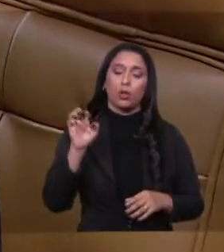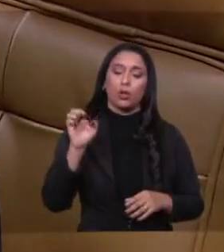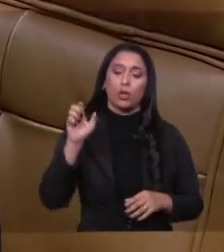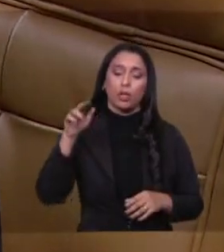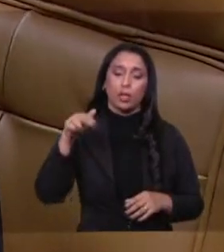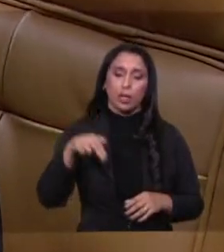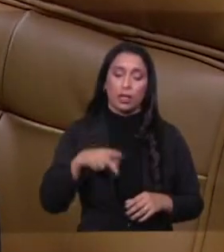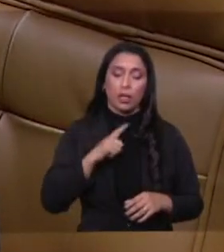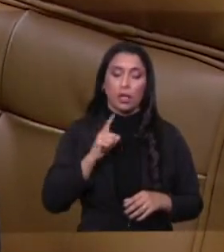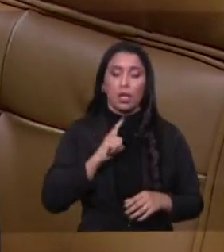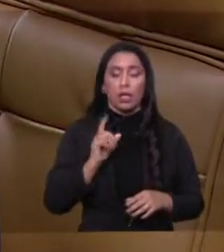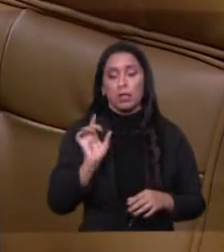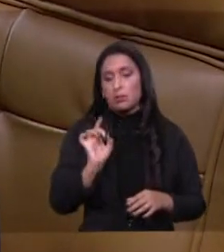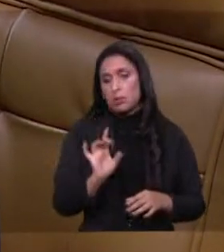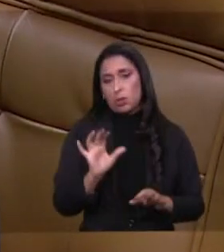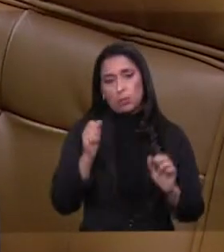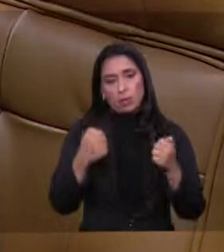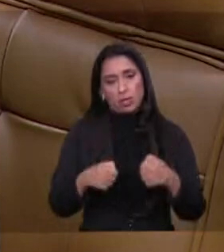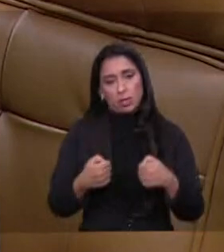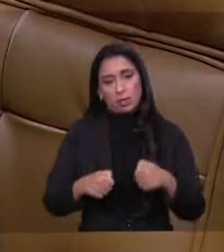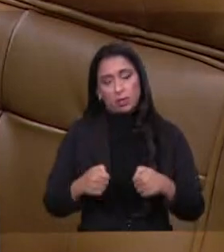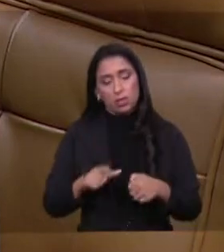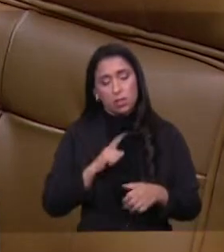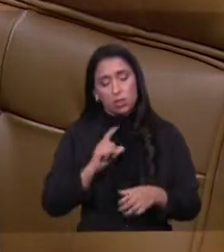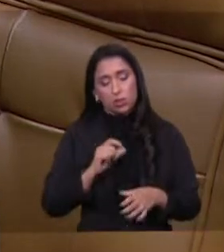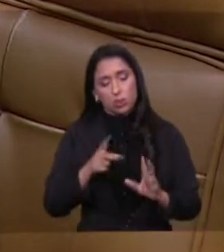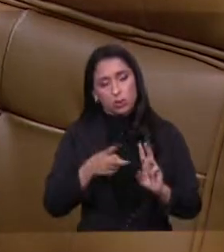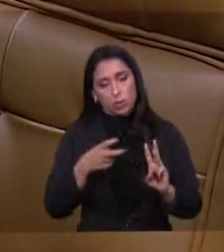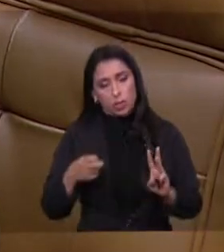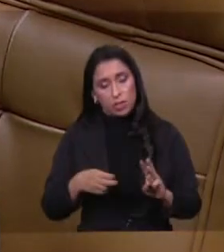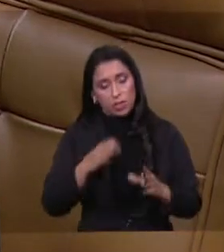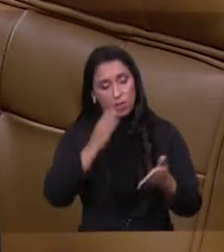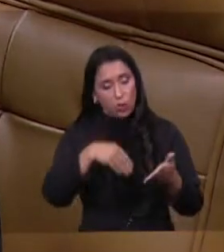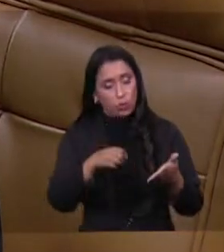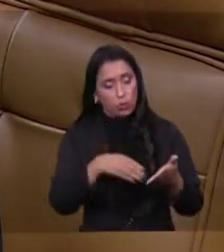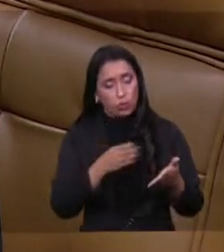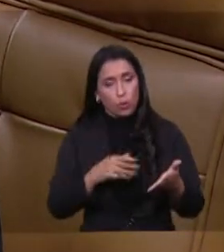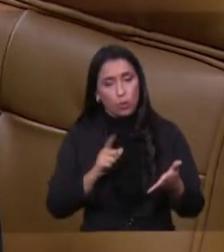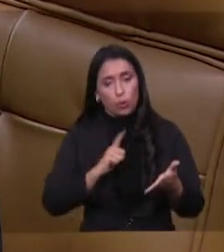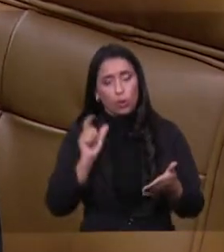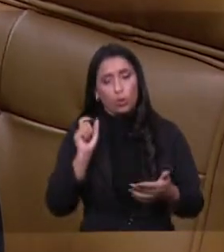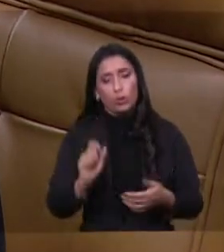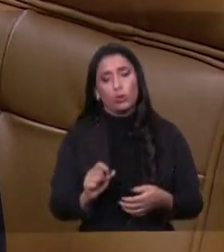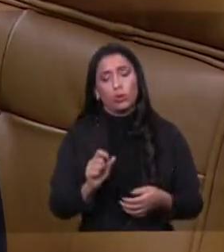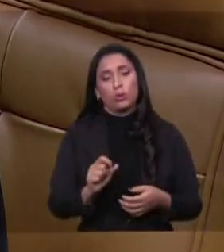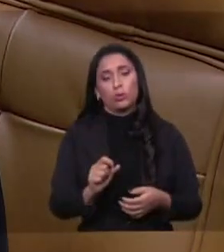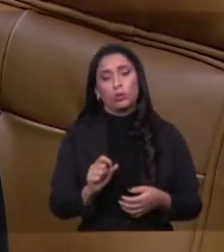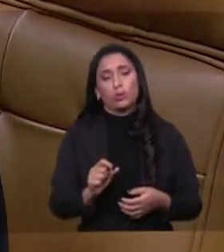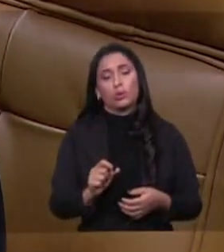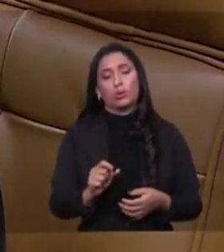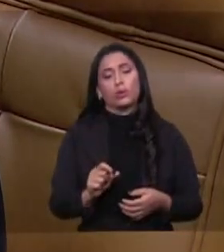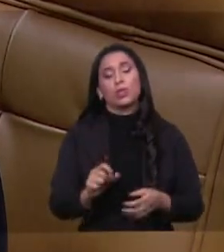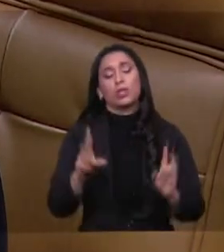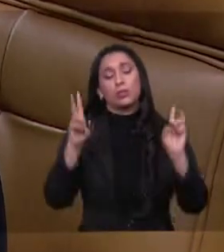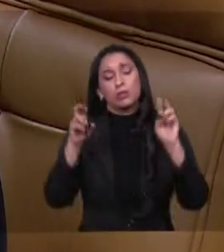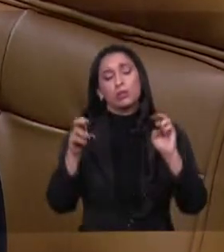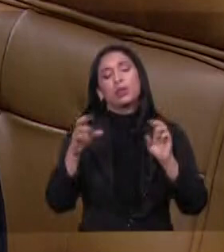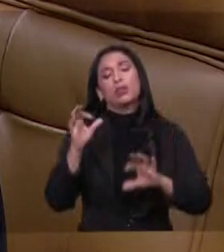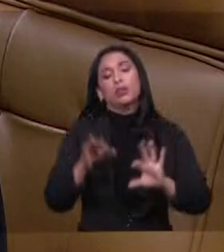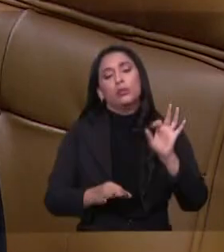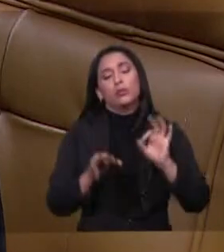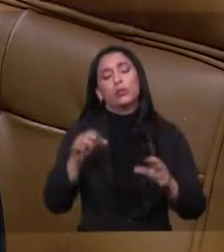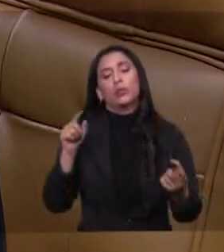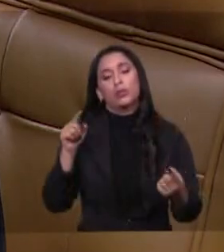para o reconhecimento possessório dos indígenas. Rememoro, uma vez mais, que são nulos e extintos, não produzindo efeitos jurídicos, os atos que tenham